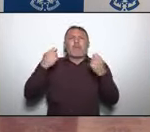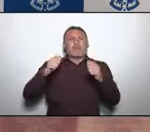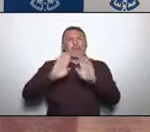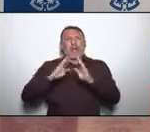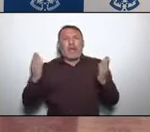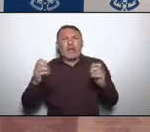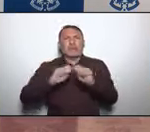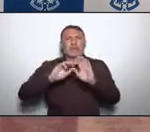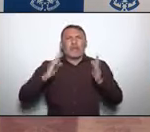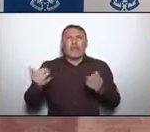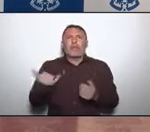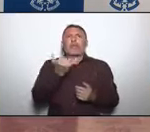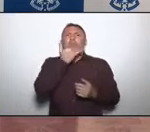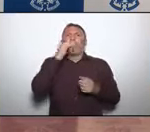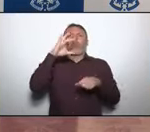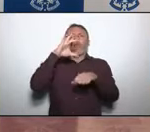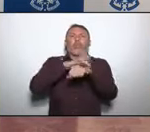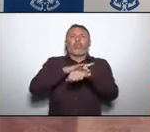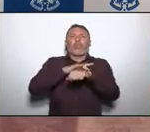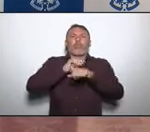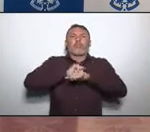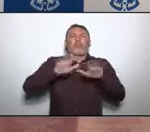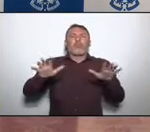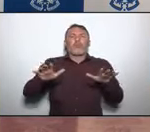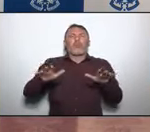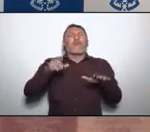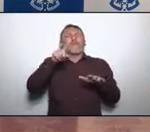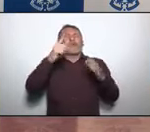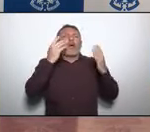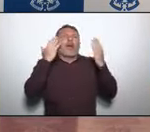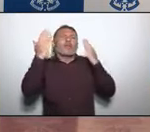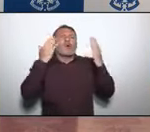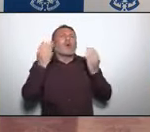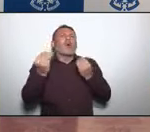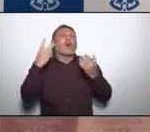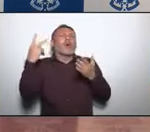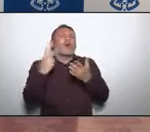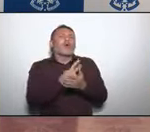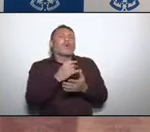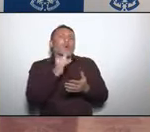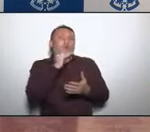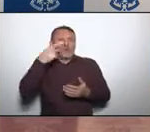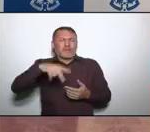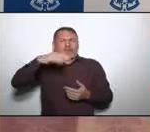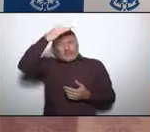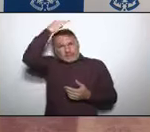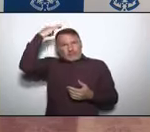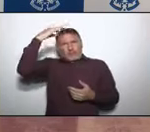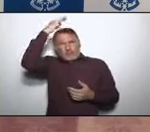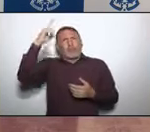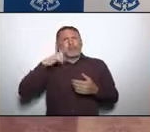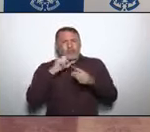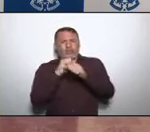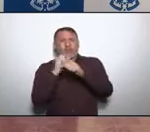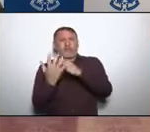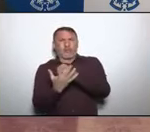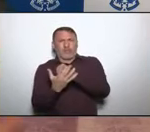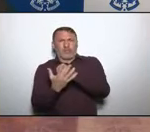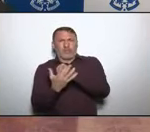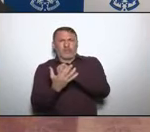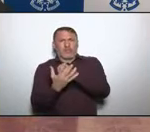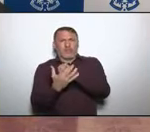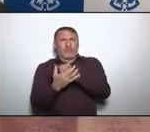geral. Queria que o senhor analisasse isso. Como é que o senhor vê a maioria dos casos de coronavírus no Espírito Santo em bairros que são contra